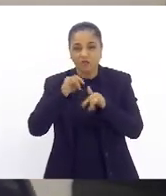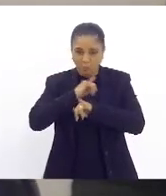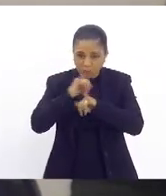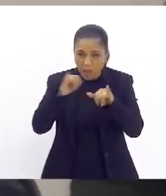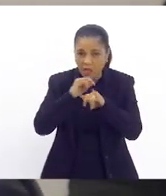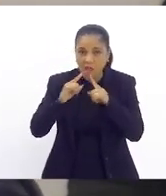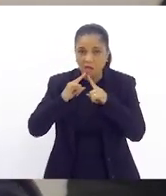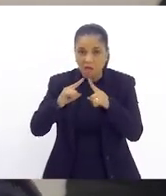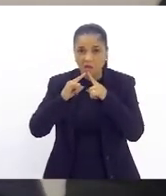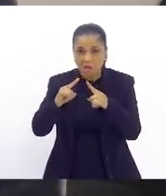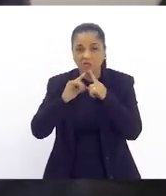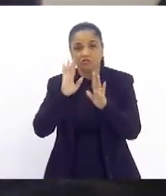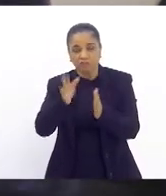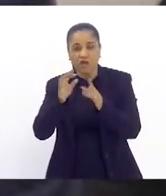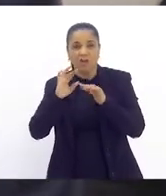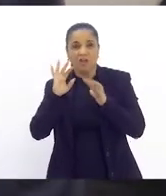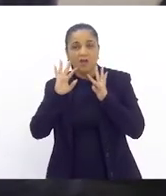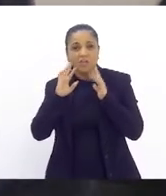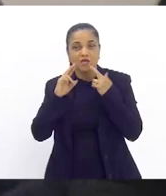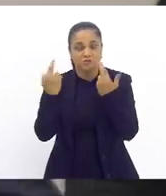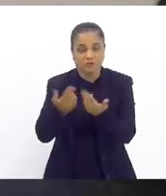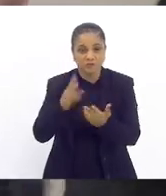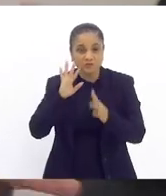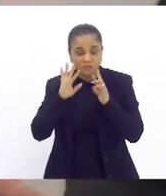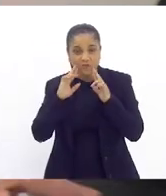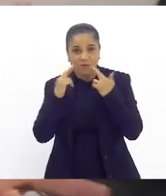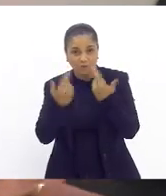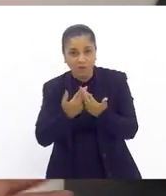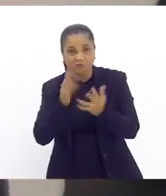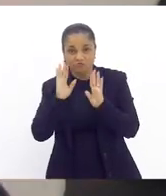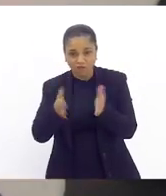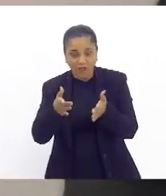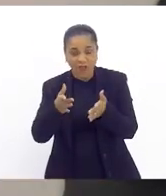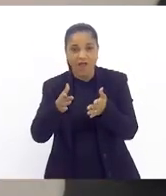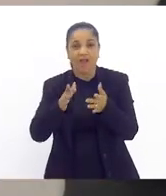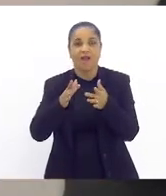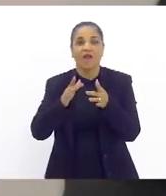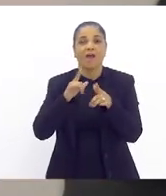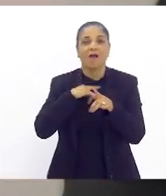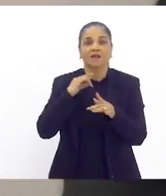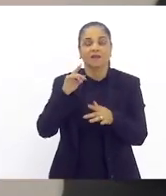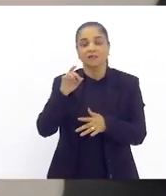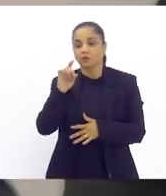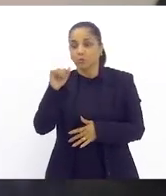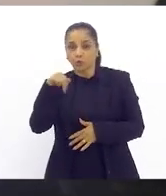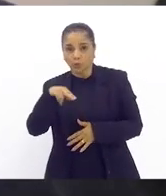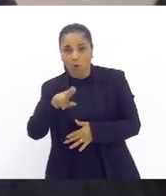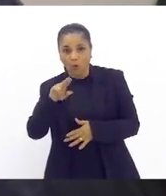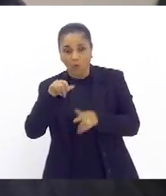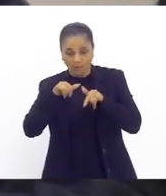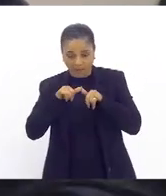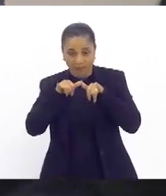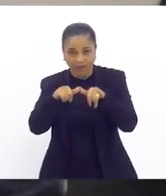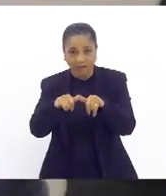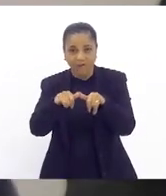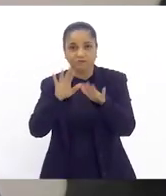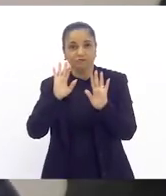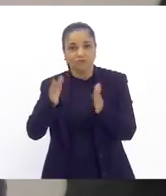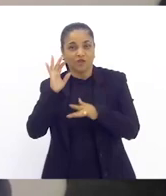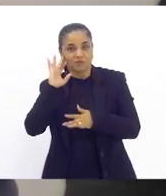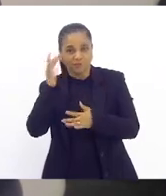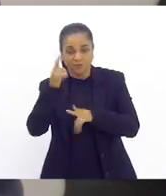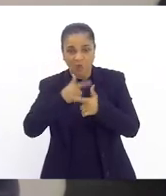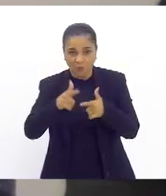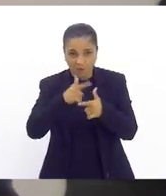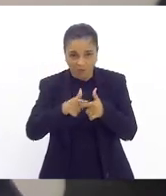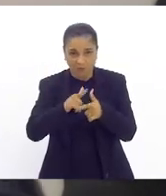Dom lá para resolver o problema de São Pedro então quer dizer resolve contra o pau come tome a contribuição Hoje a